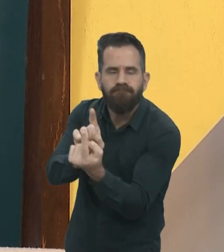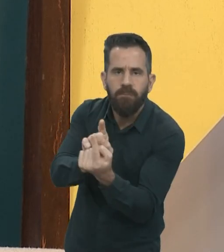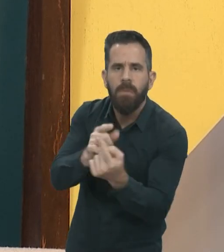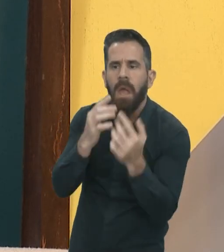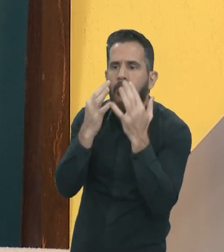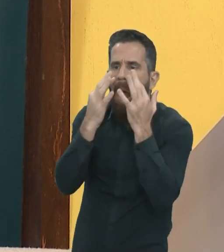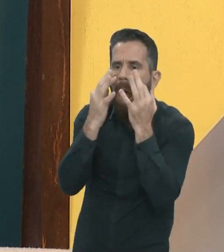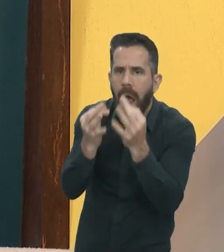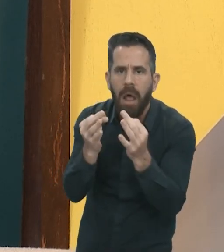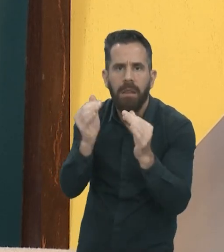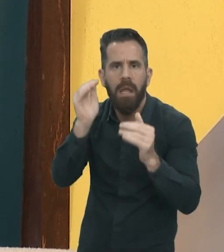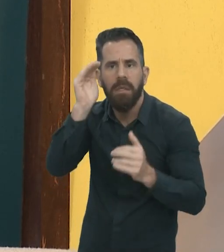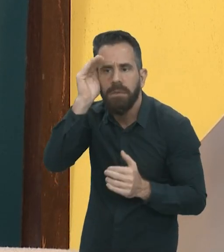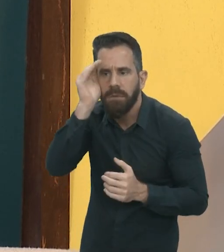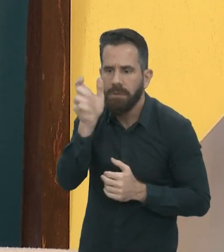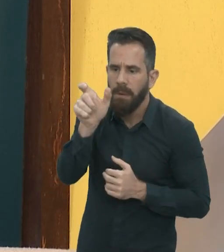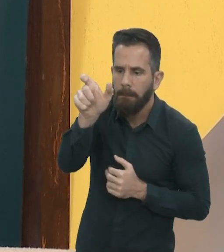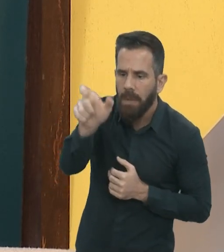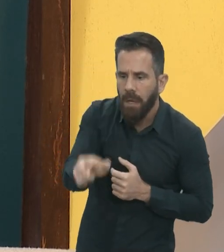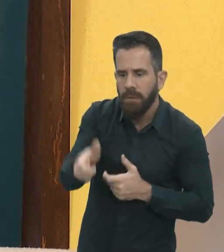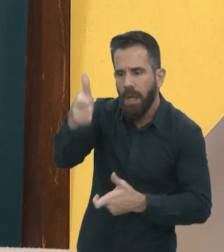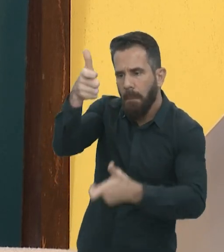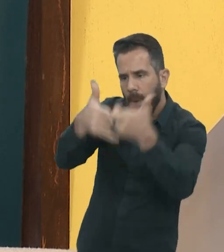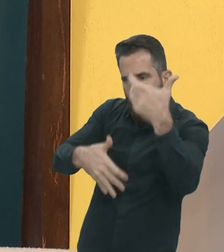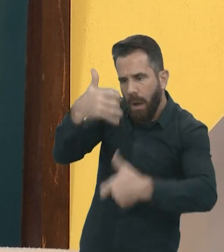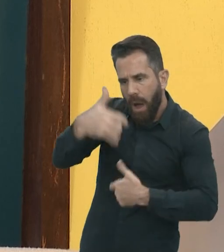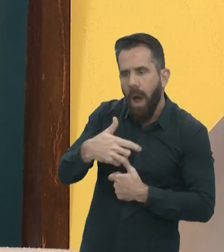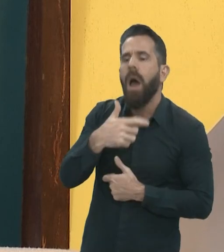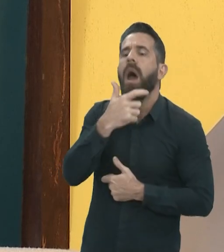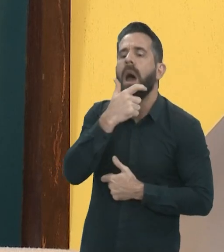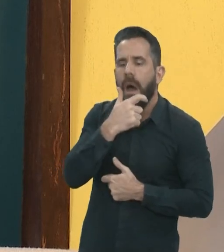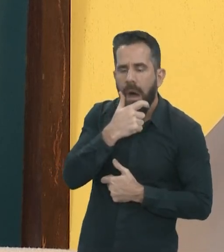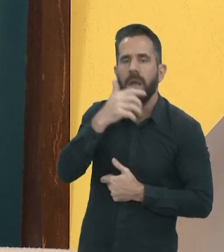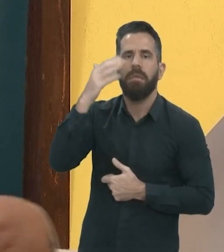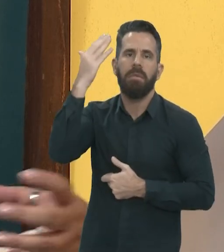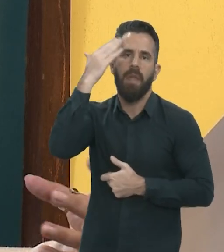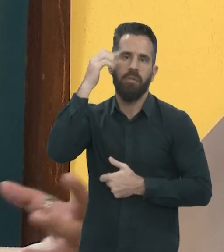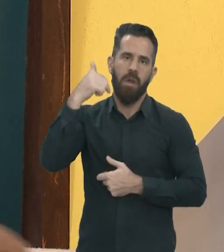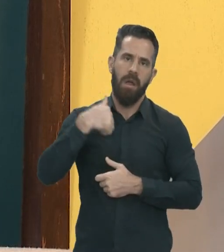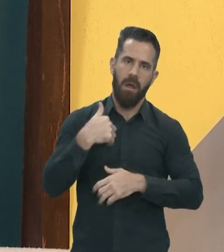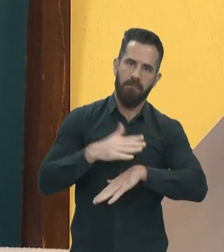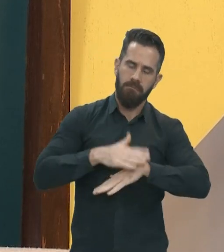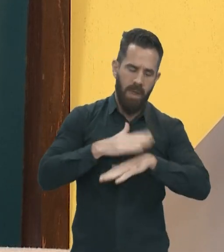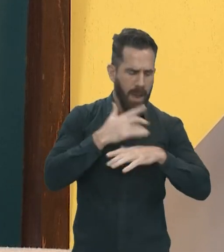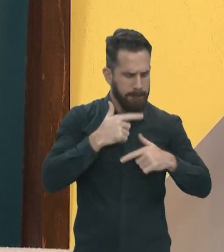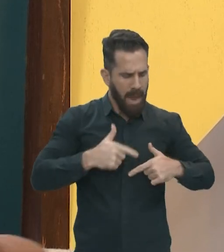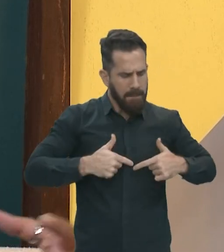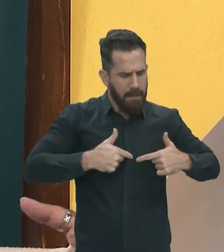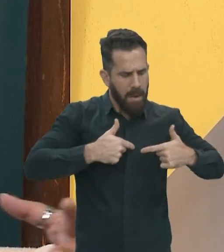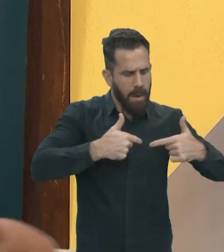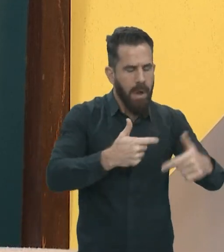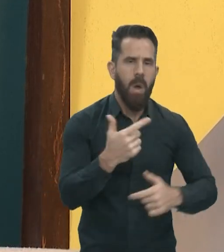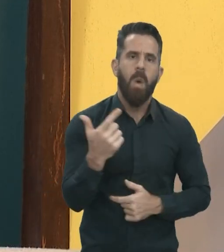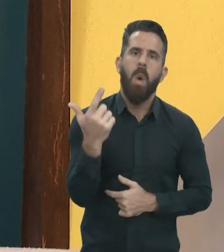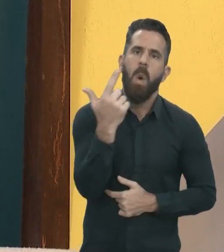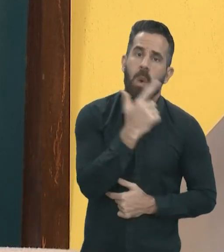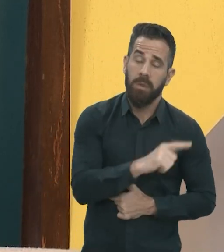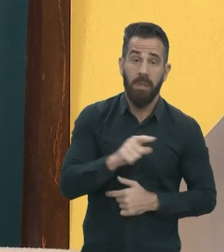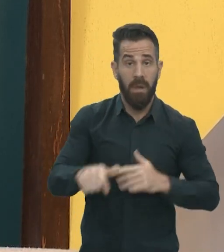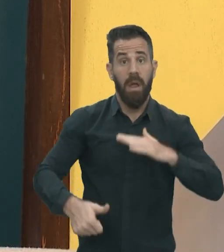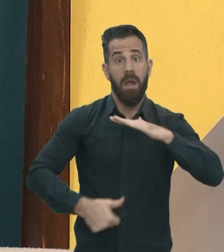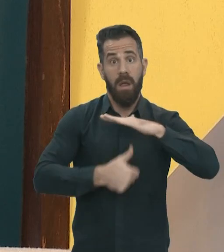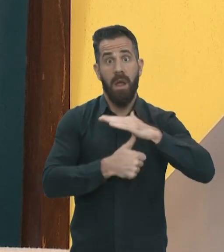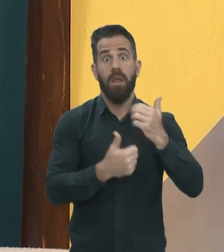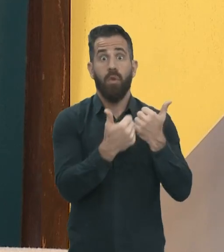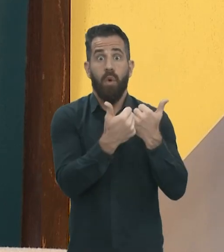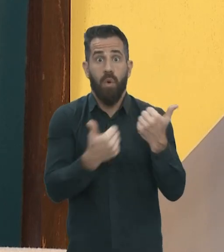das demandas e que a reitoria como um todo, ela assuma, ela acolha as demandas